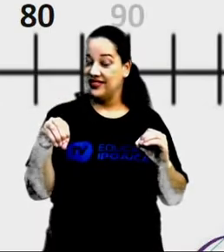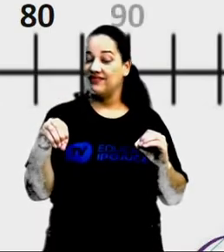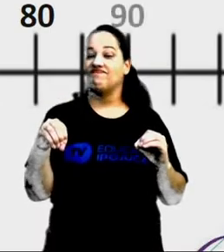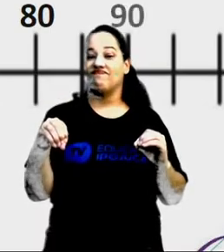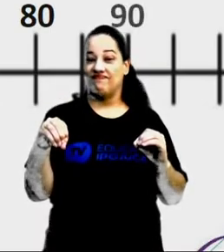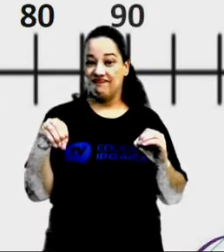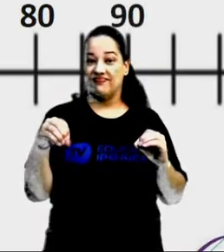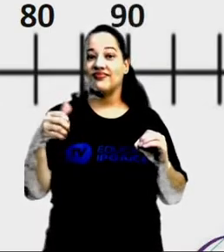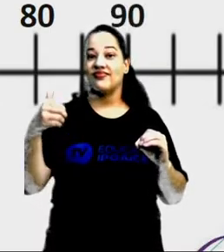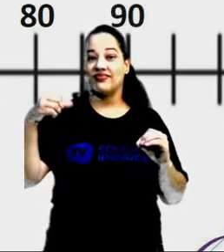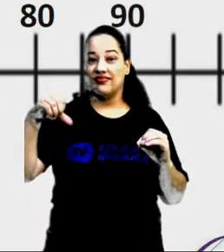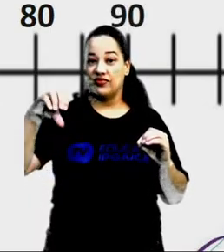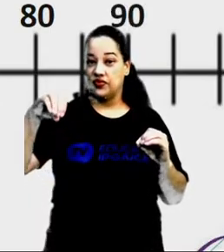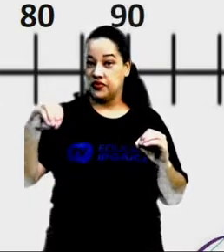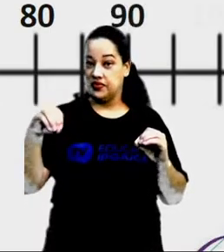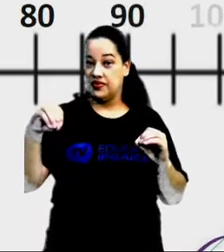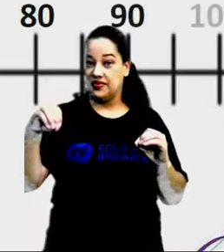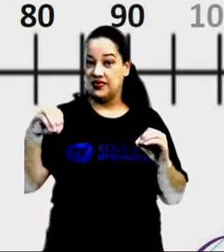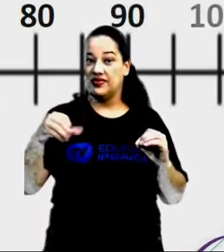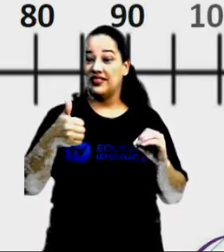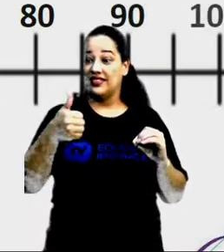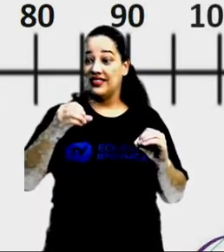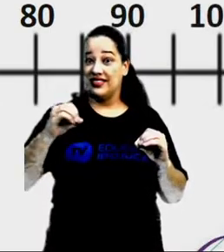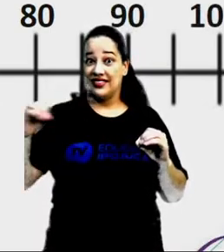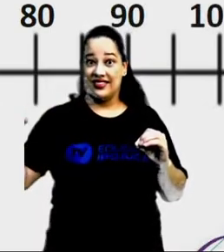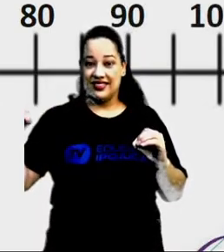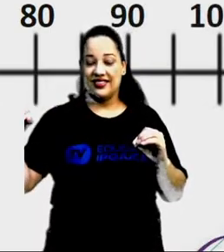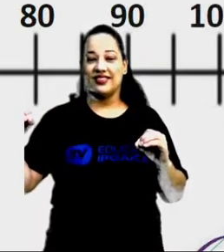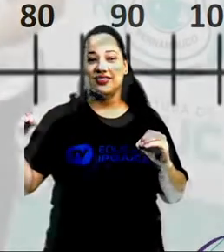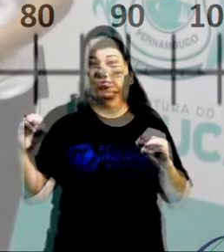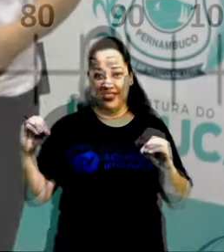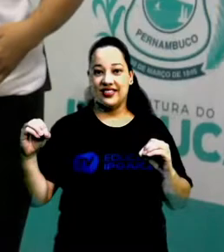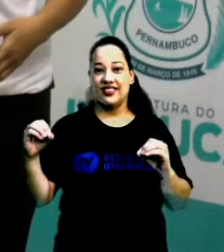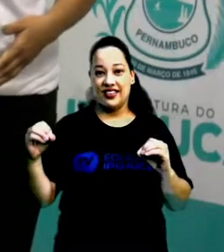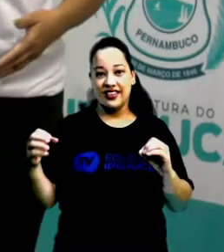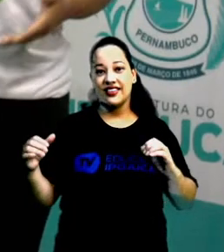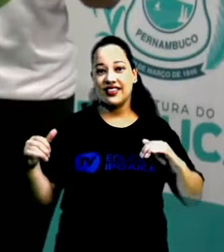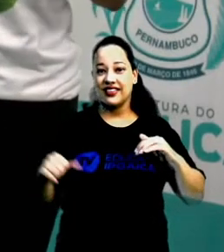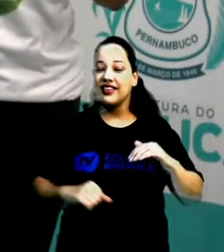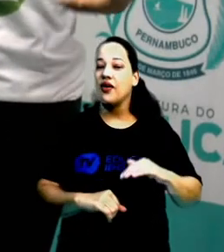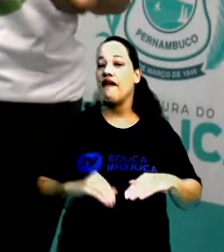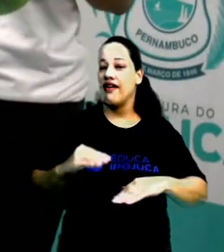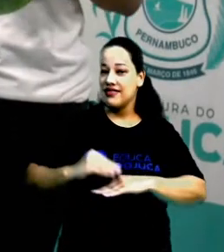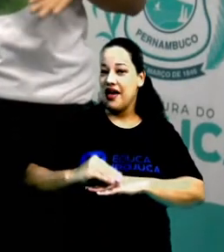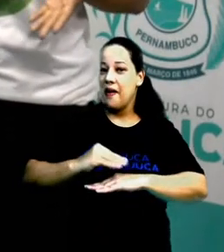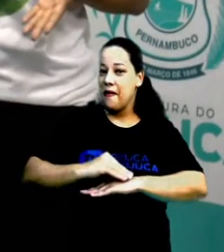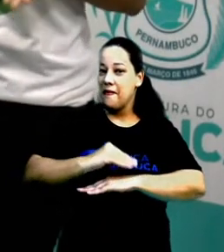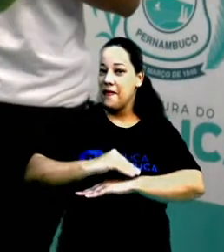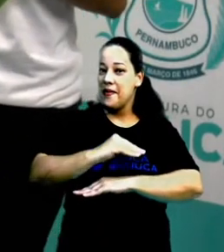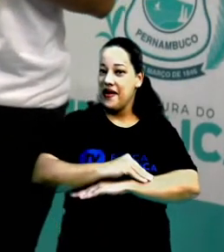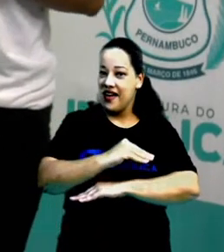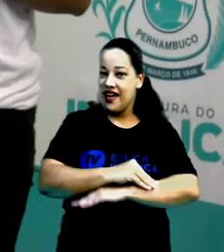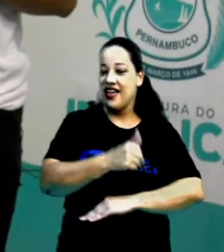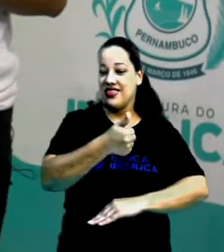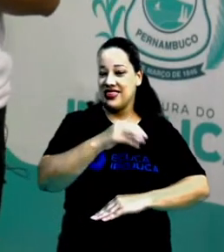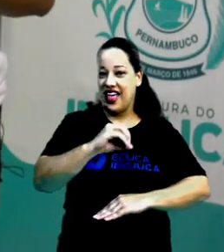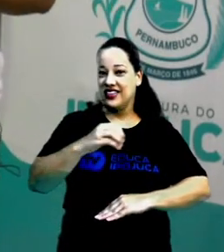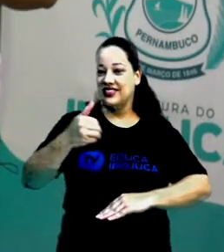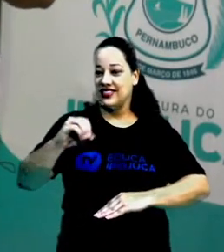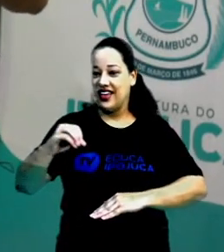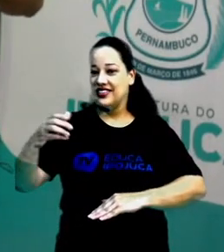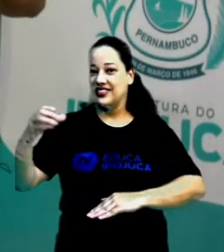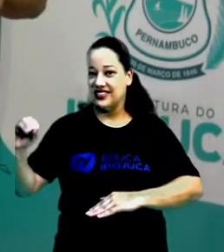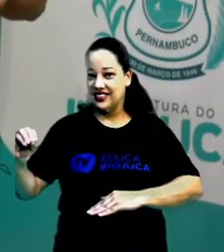80, 90, 100. O sapinho pulou de 10 em 10 na reta